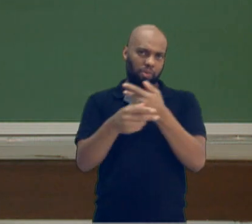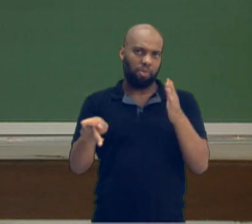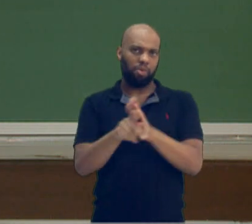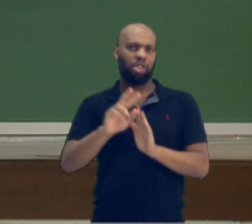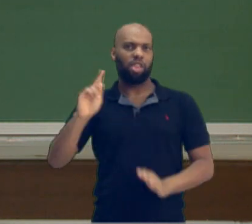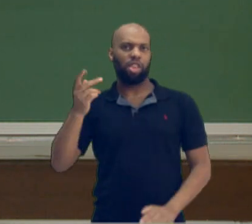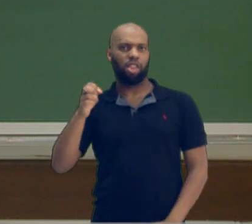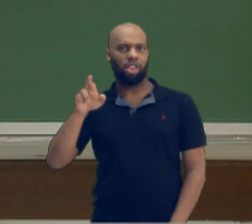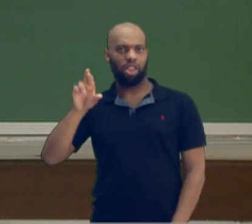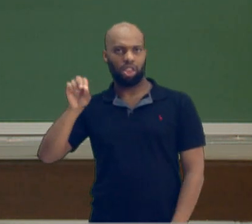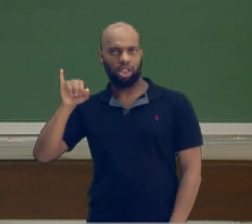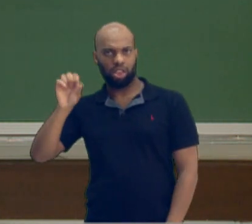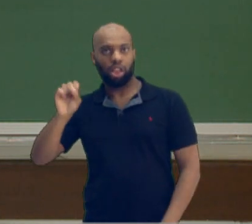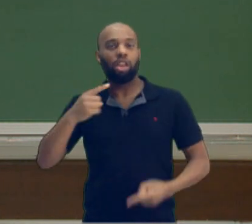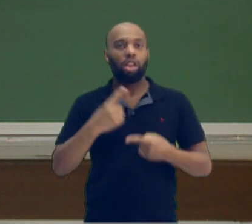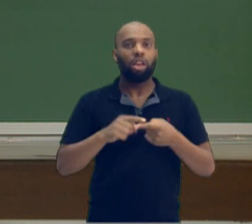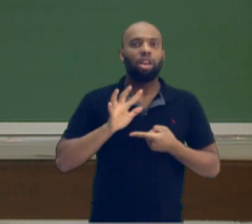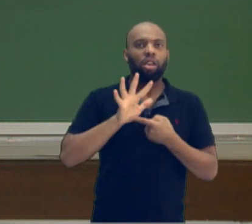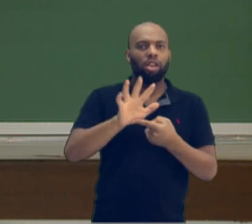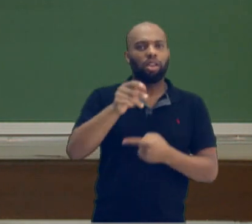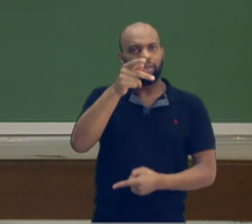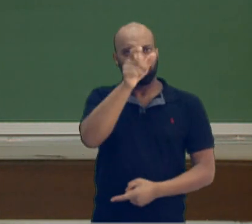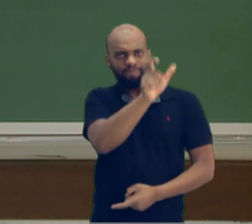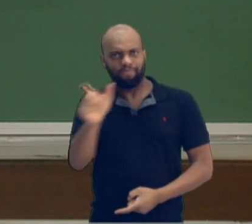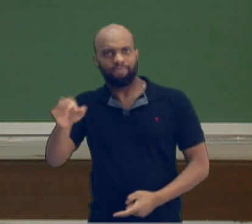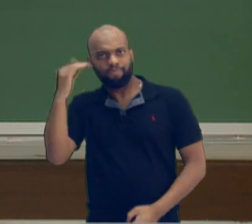figuras importantes da época.